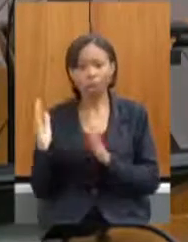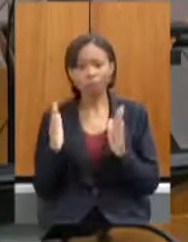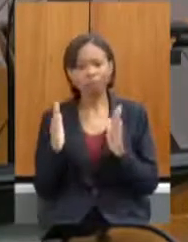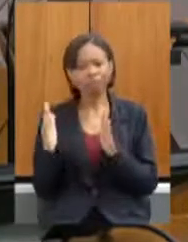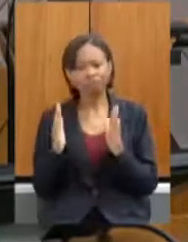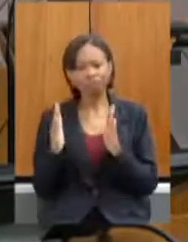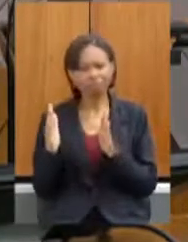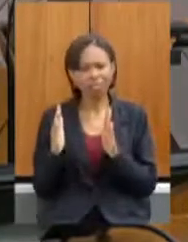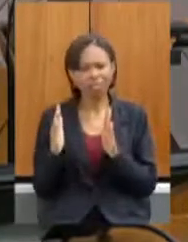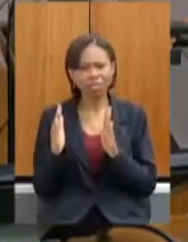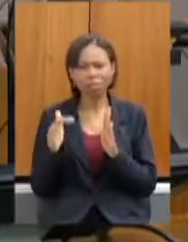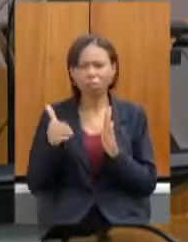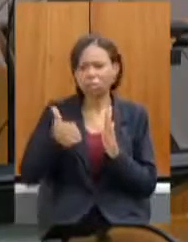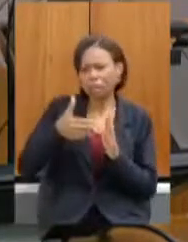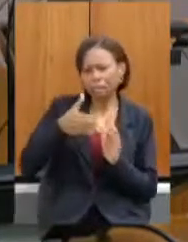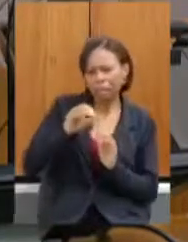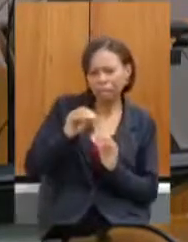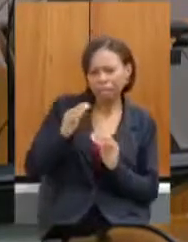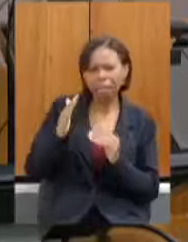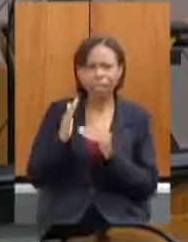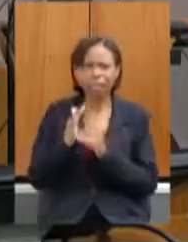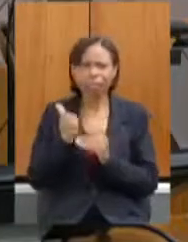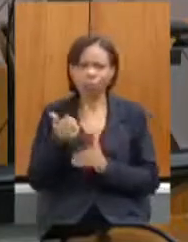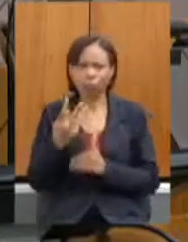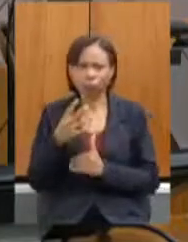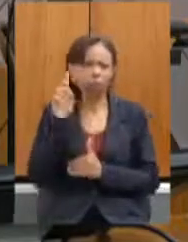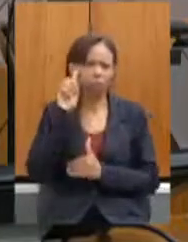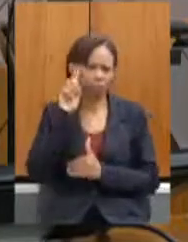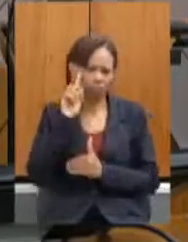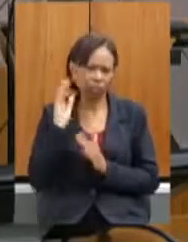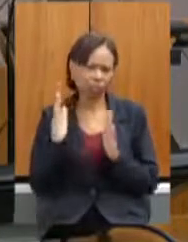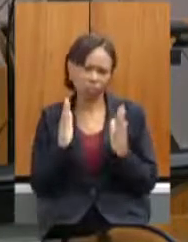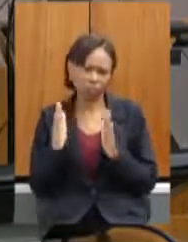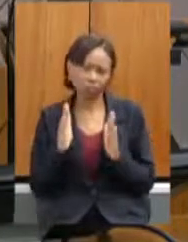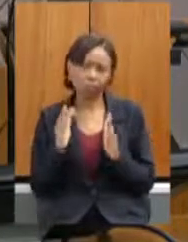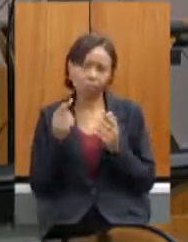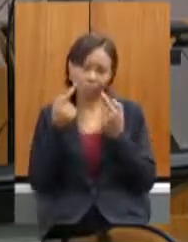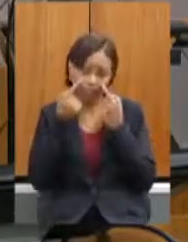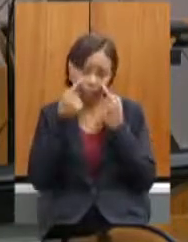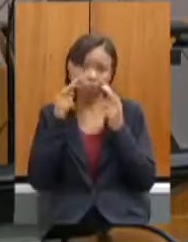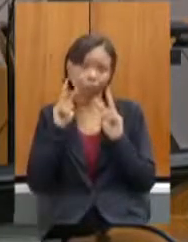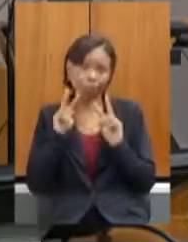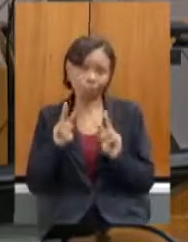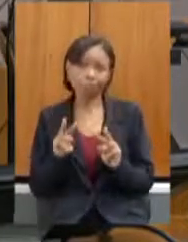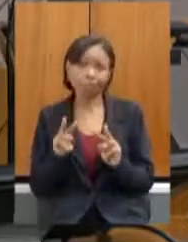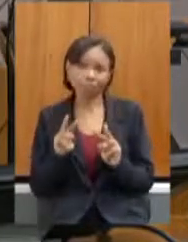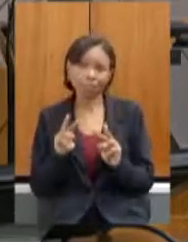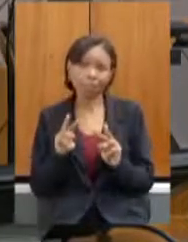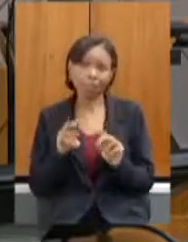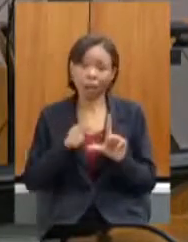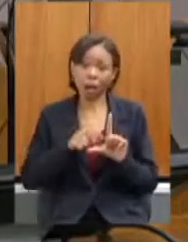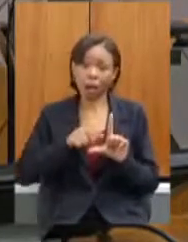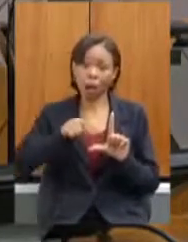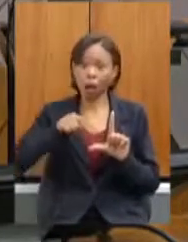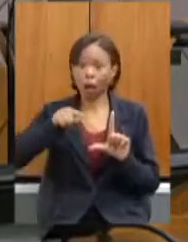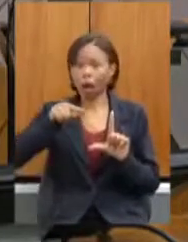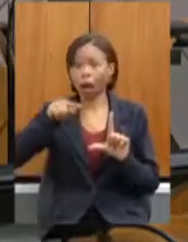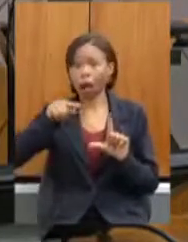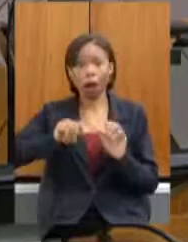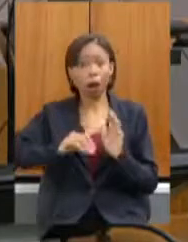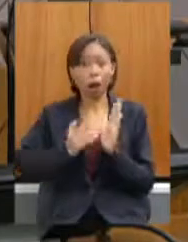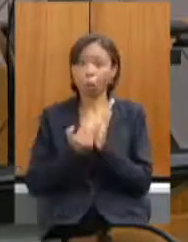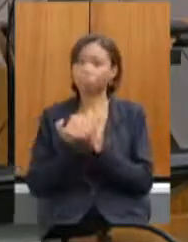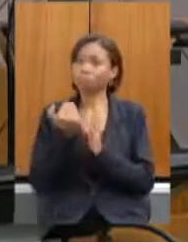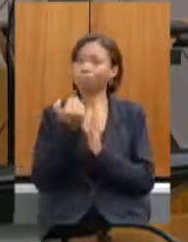costuma ser de 10 a 14 dias também então às vezes a gente pode ver vira haver aumento dos óbitos nos